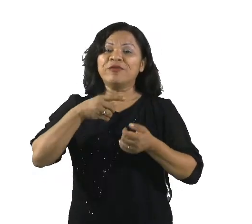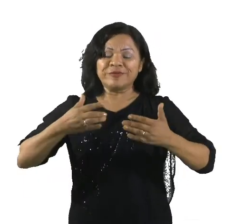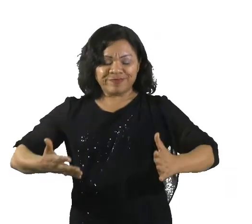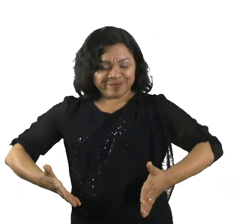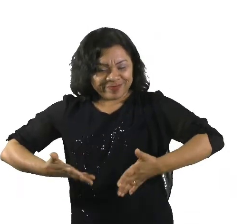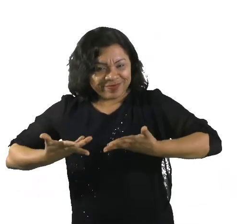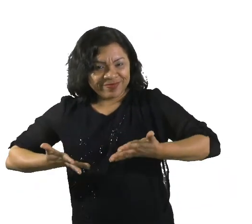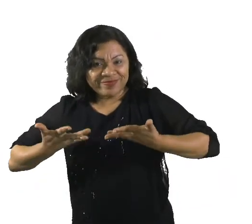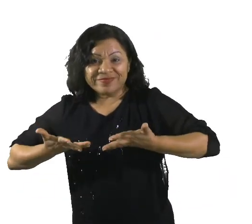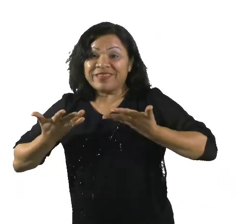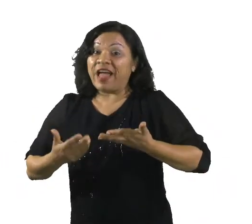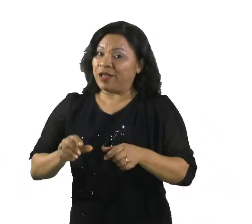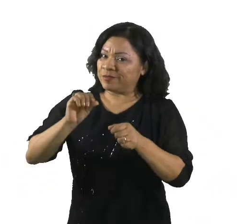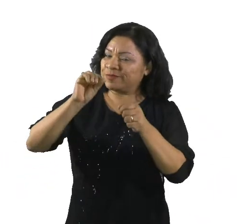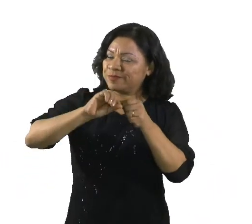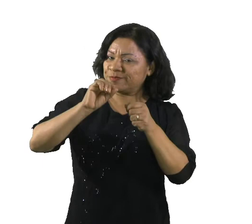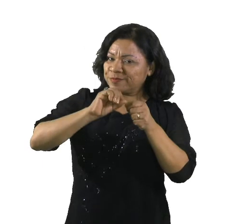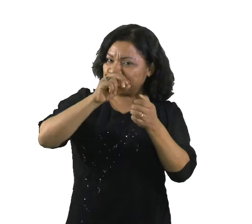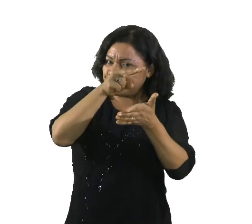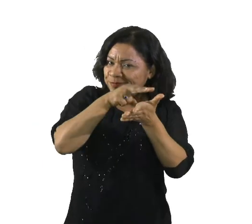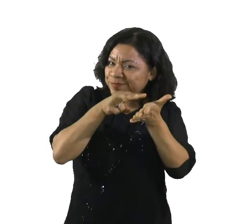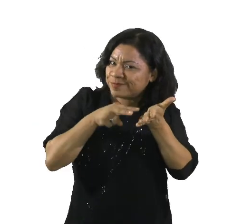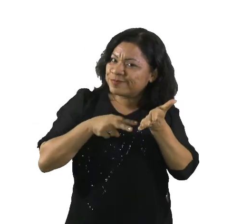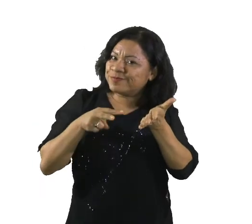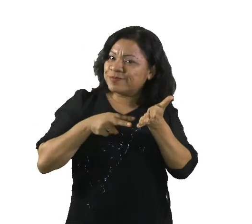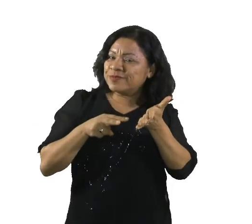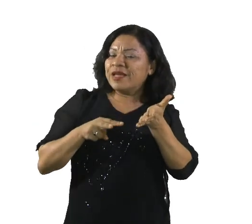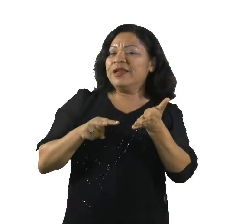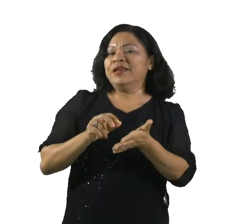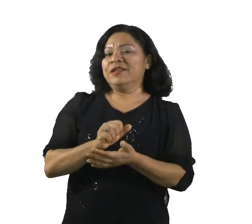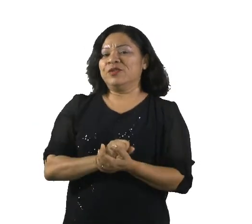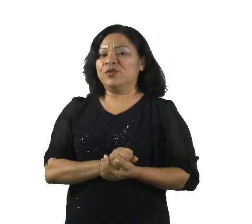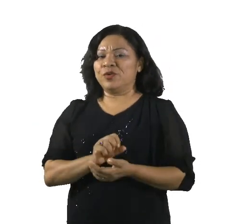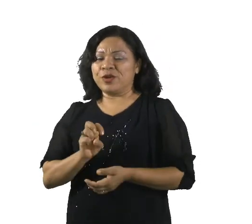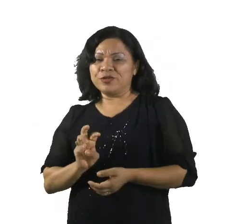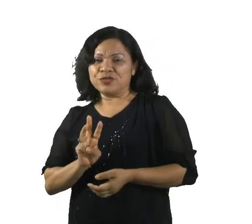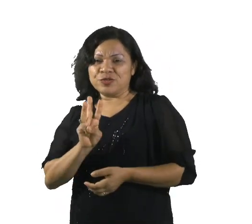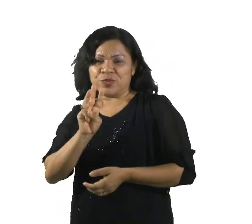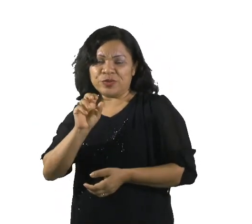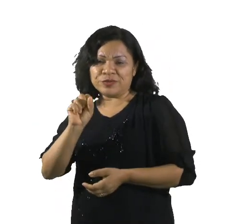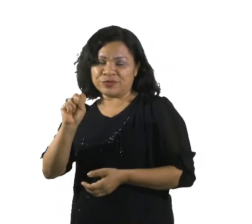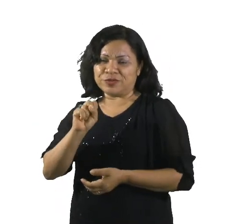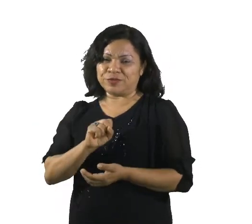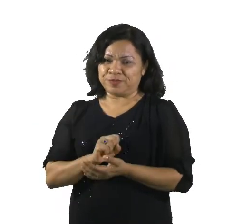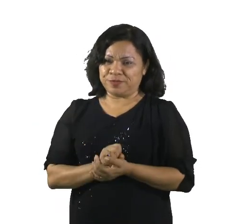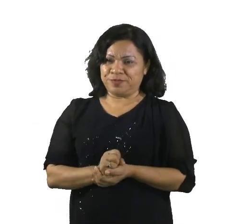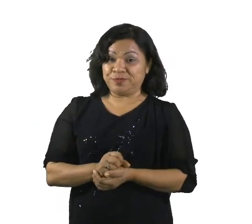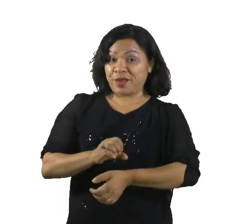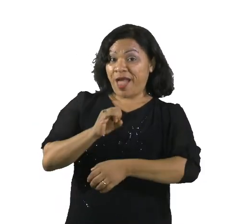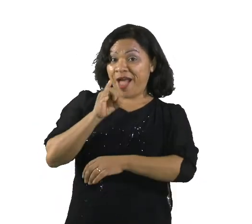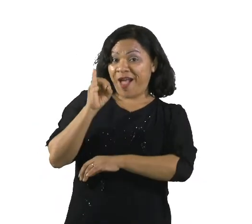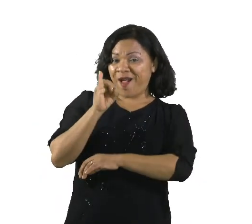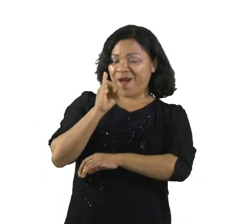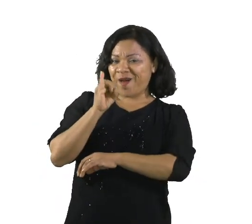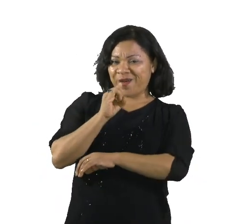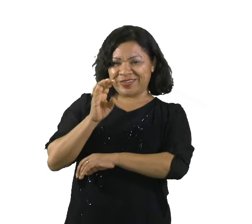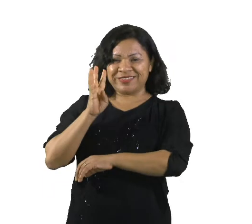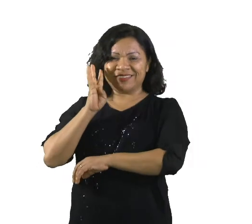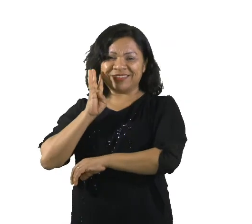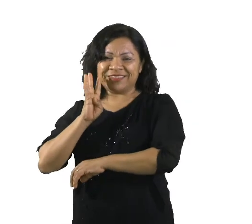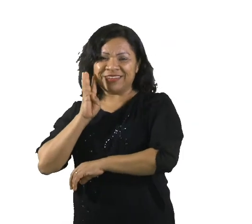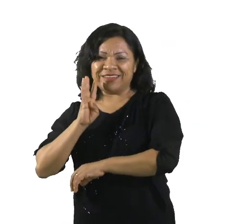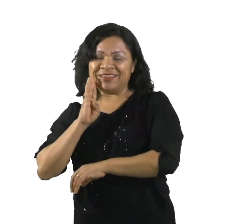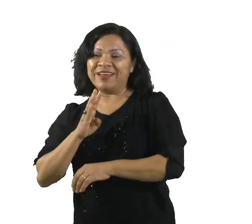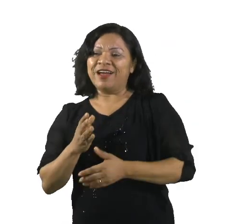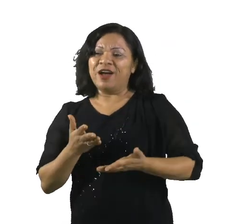motivados a fazer a leitura dessa obra de Shakespeare. Olha aí. Oi, gente, tudo legal? Hoje a resenha que